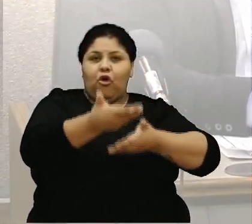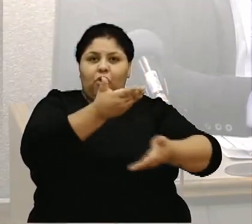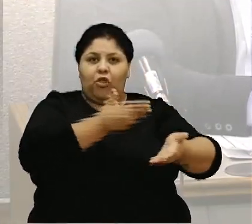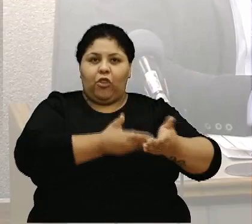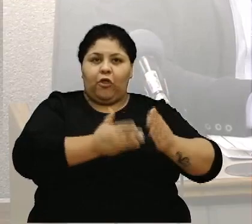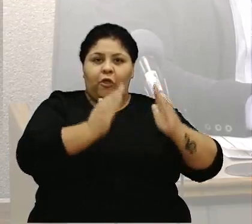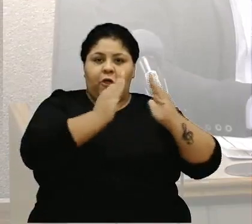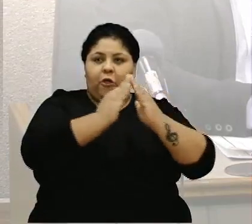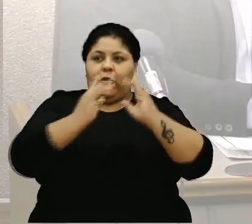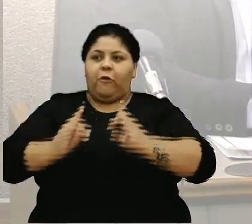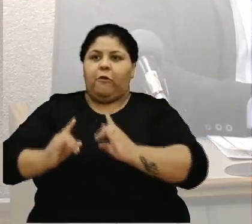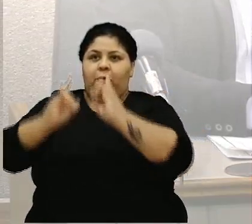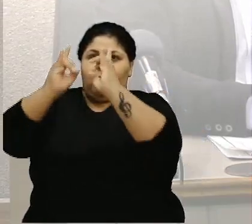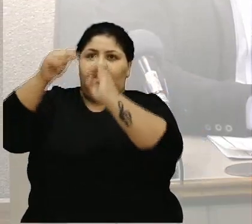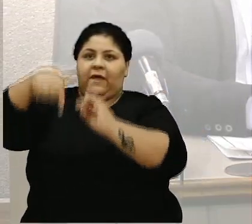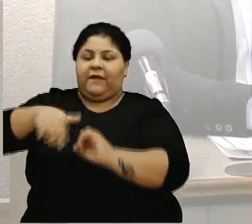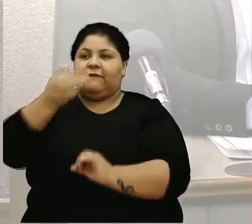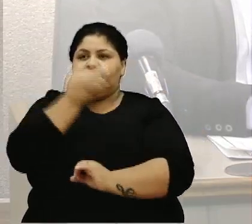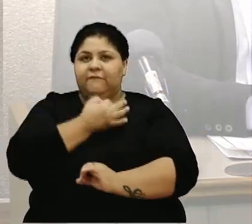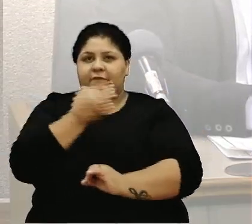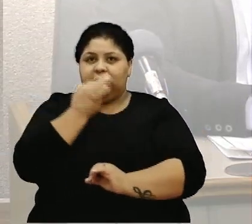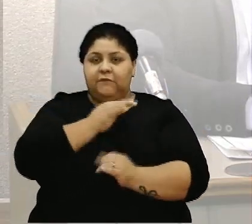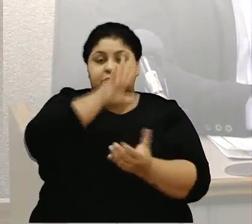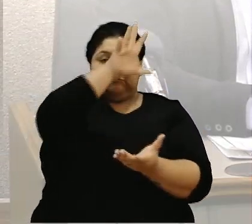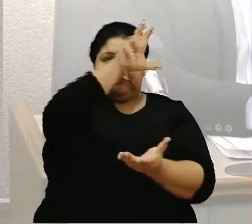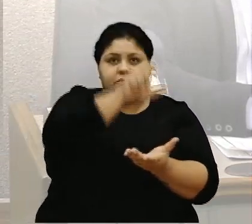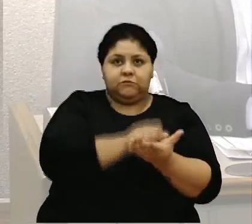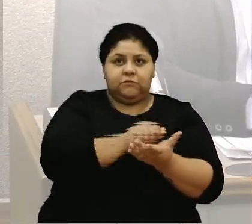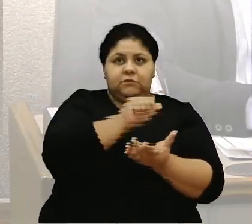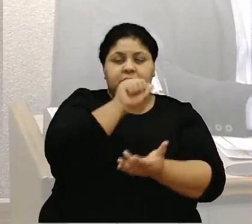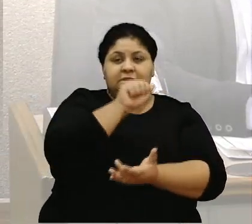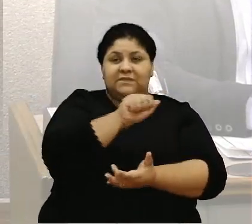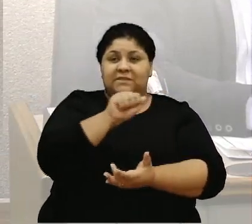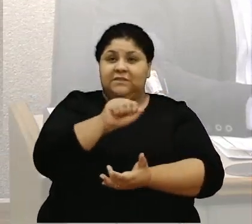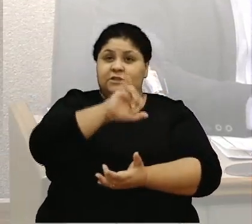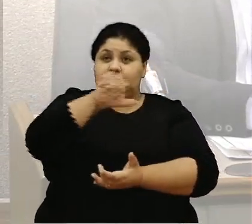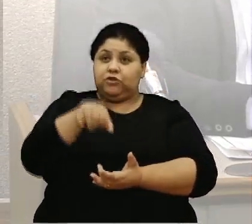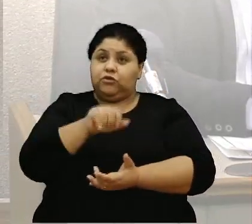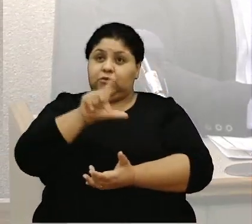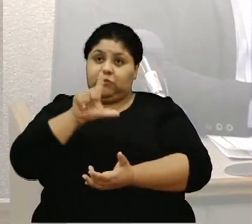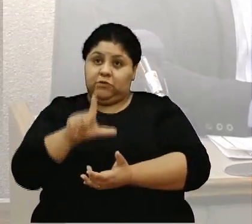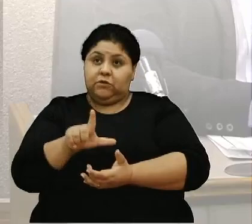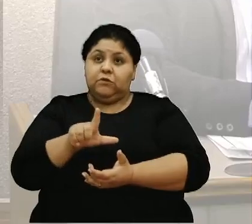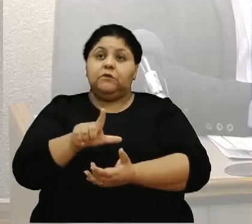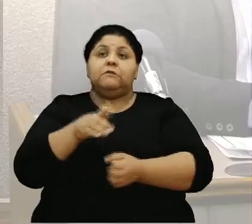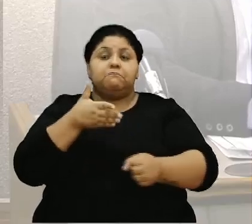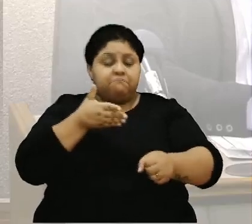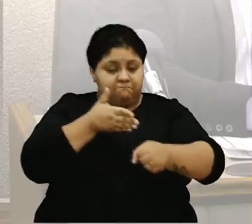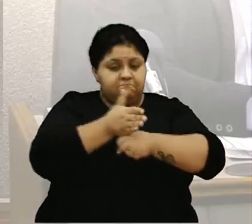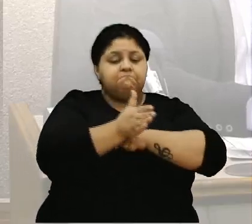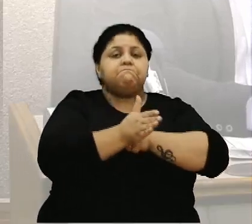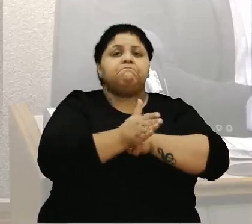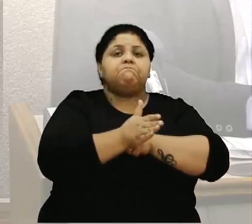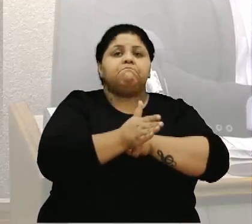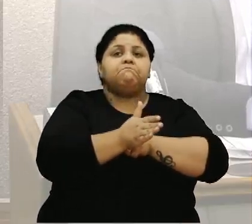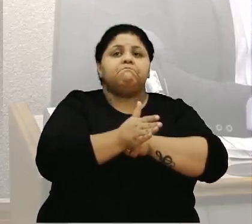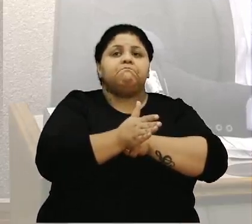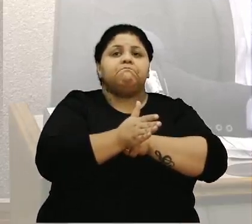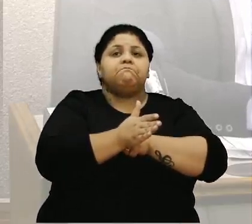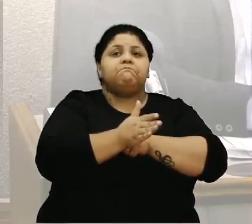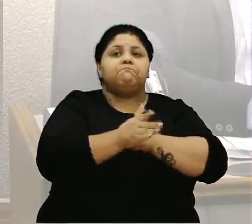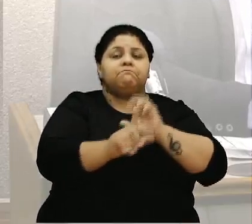imóveis de propriedade do município. Baixado a CCJL, a mesma se manifestou favorável aos aspectos